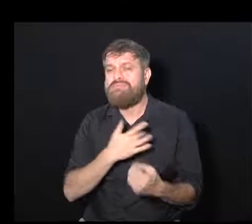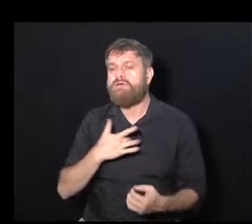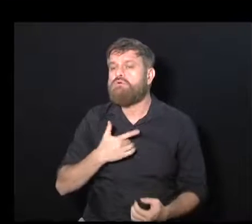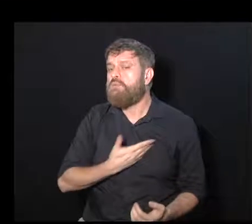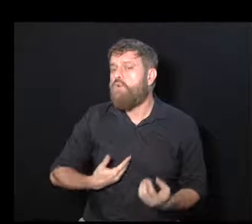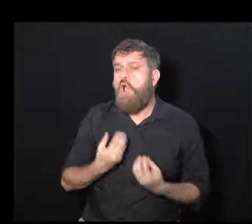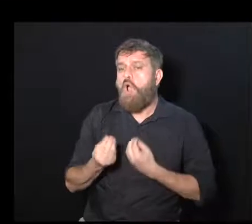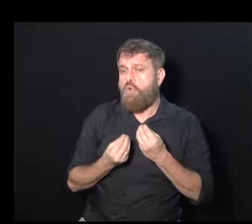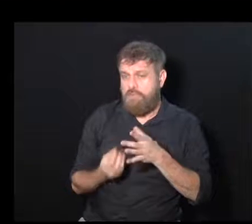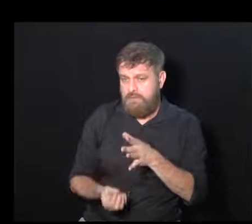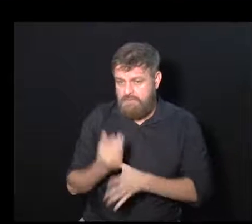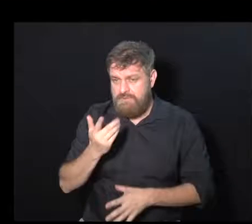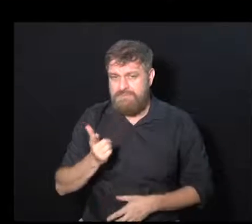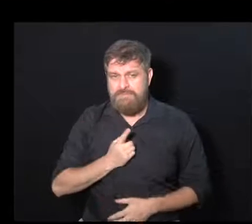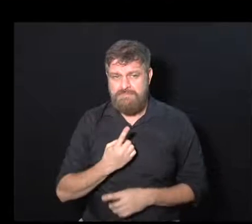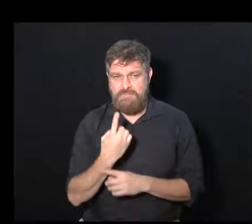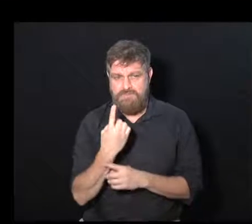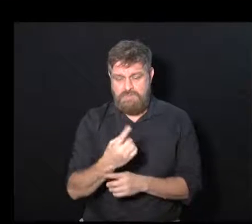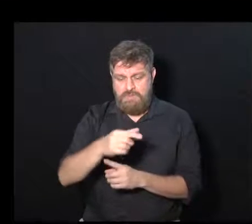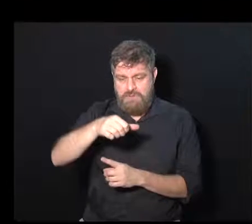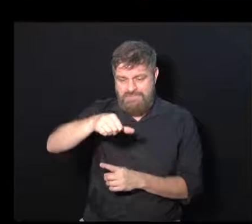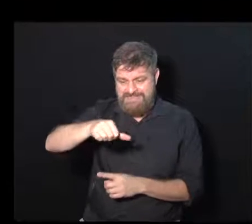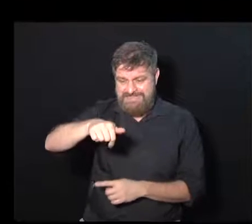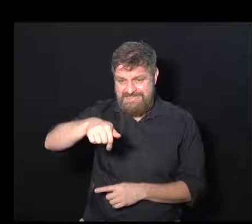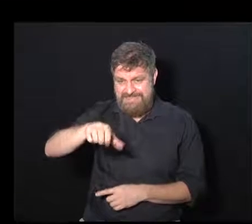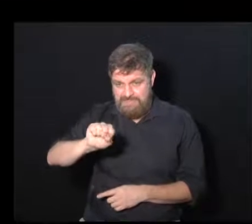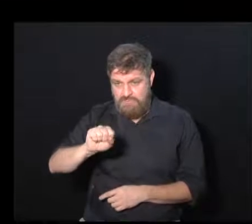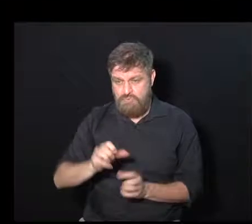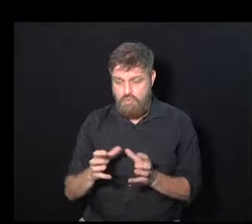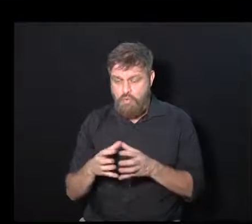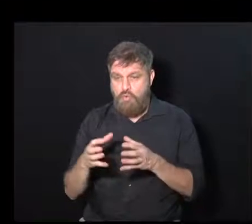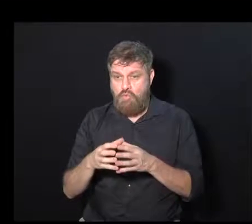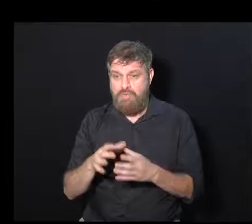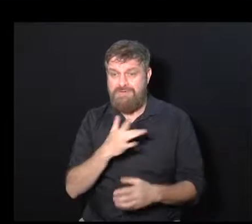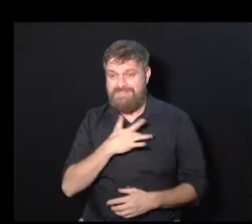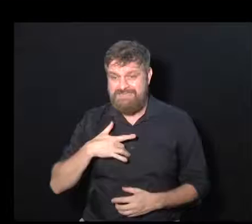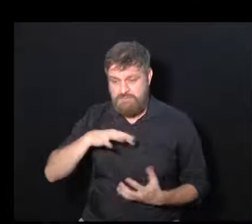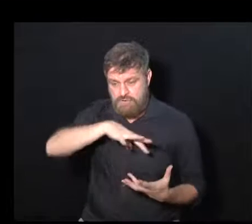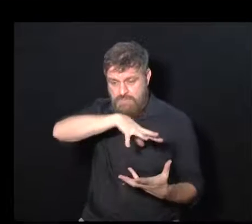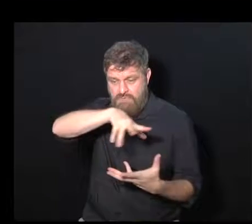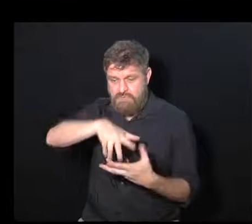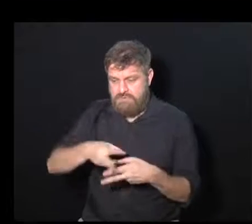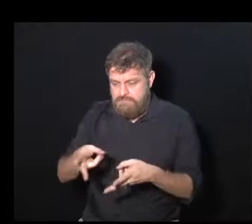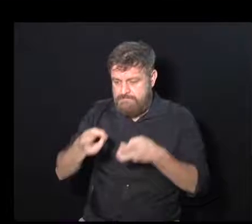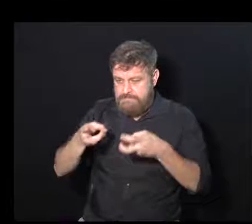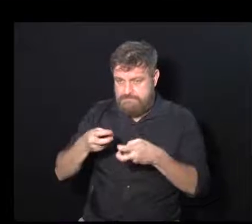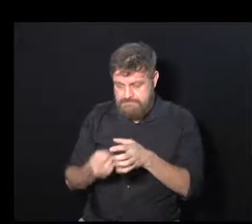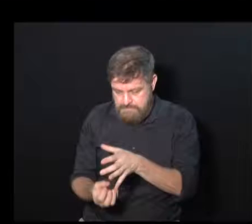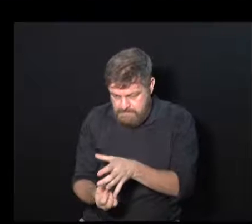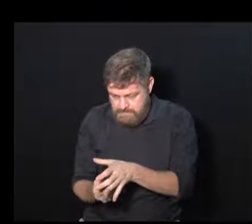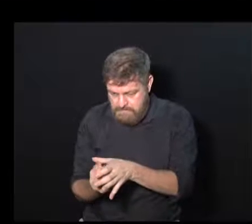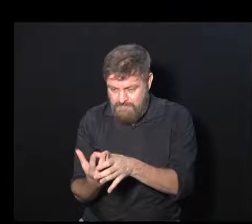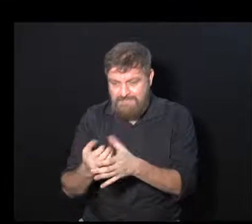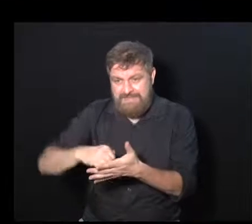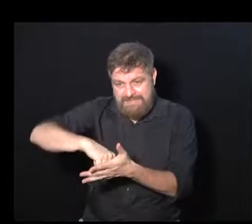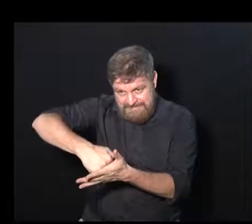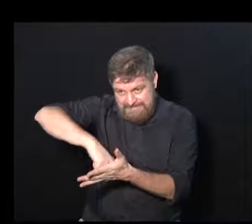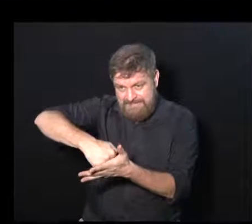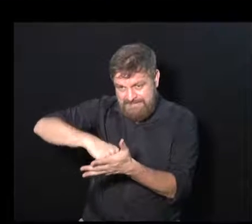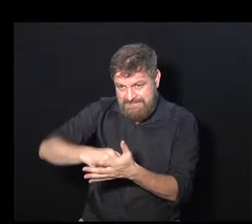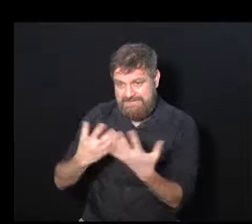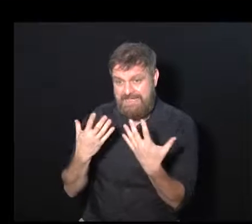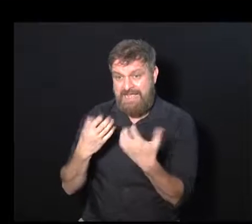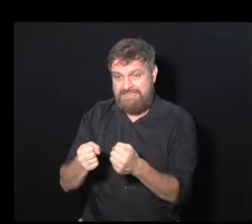deu. Desde 1978, a OMS ela reconhece as plantas medicinais como uma alternativa terapêutica